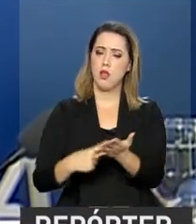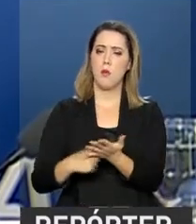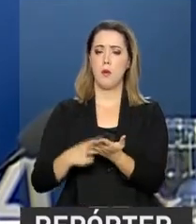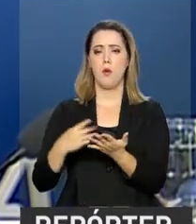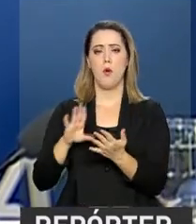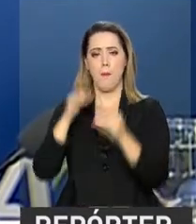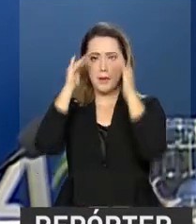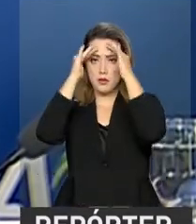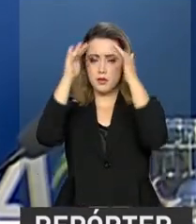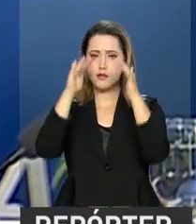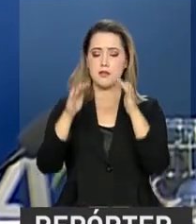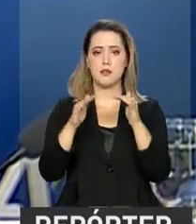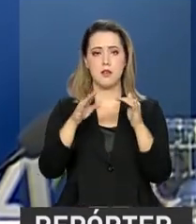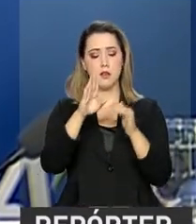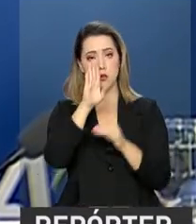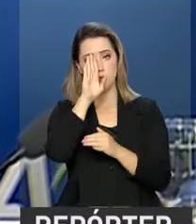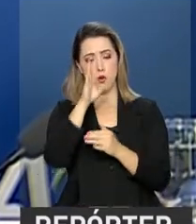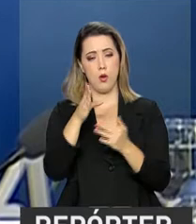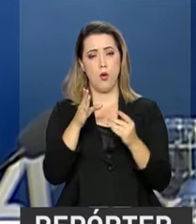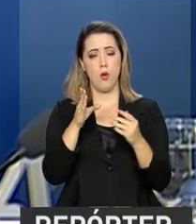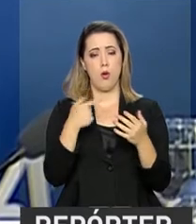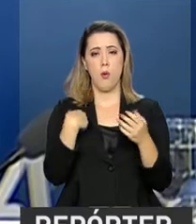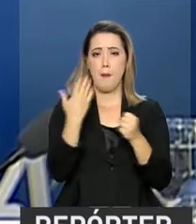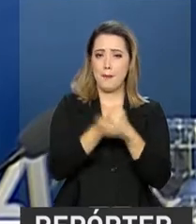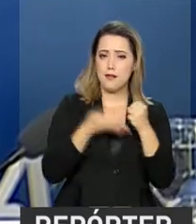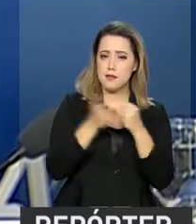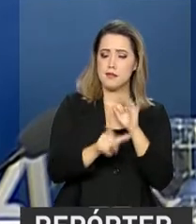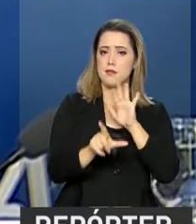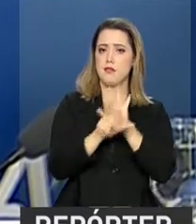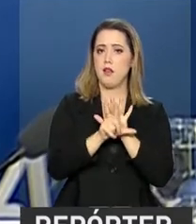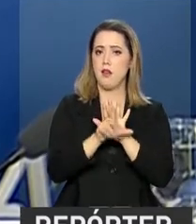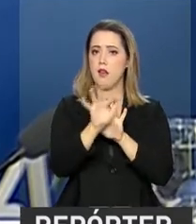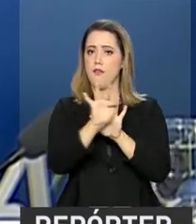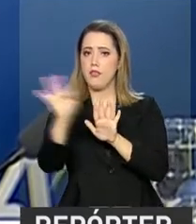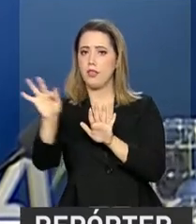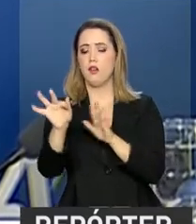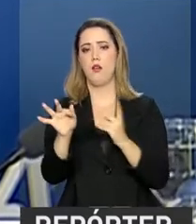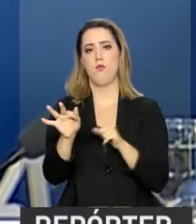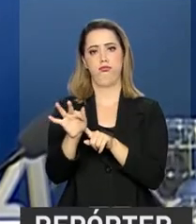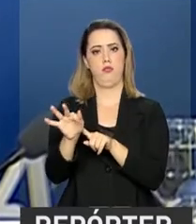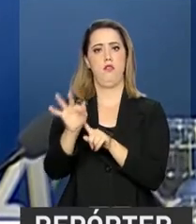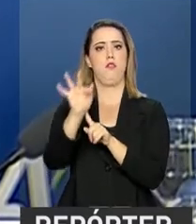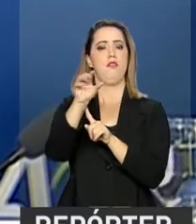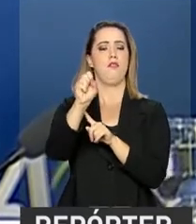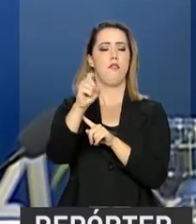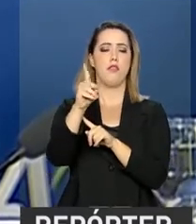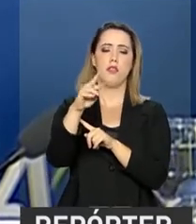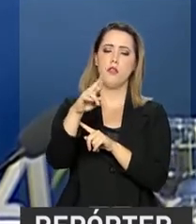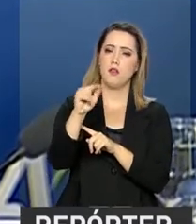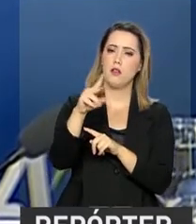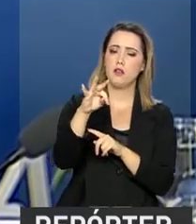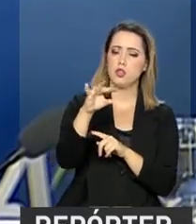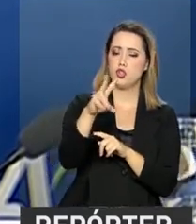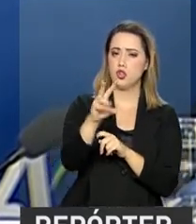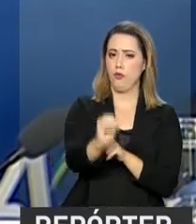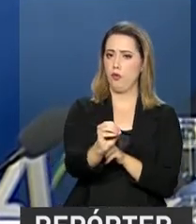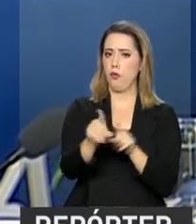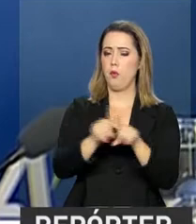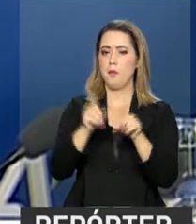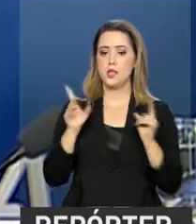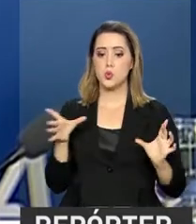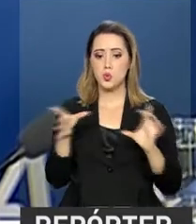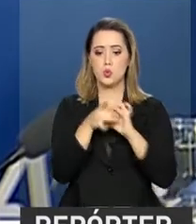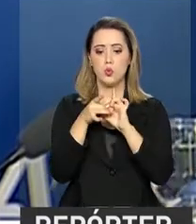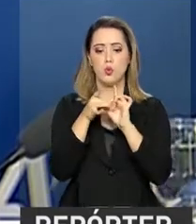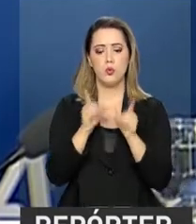princípio federativo os senhores são senhores a da sua advocacia em cada estado mas se une se reúnem em torno do